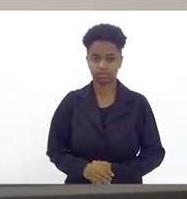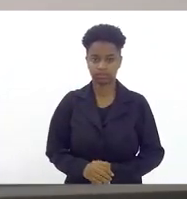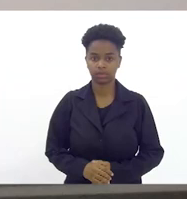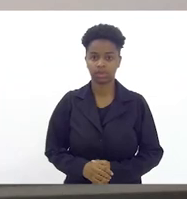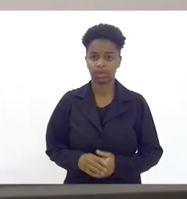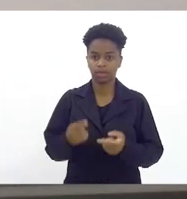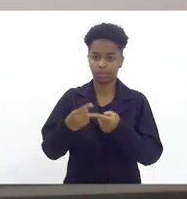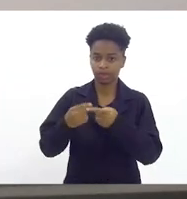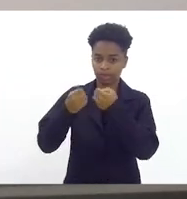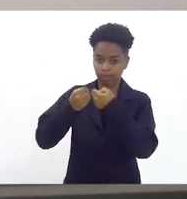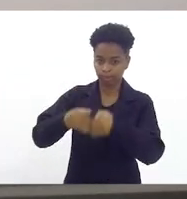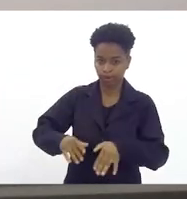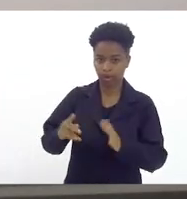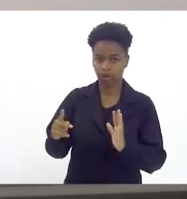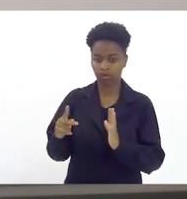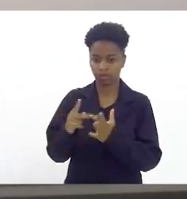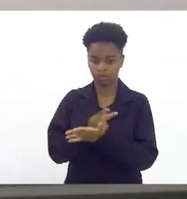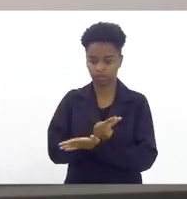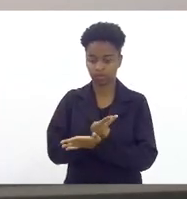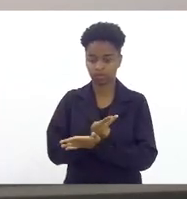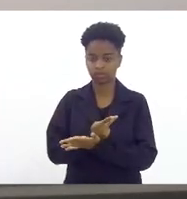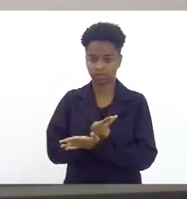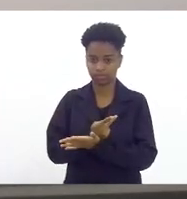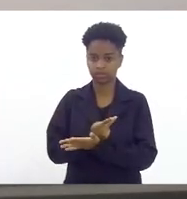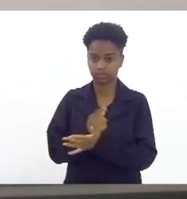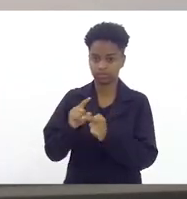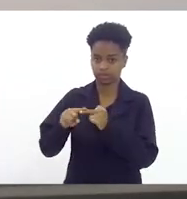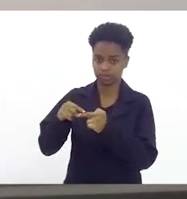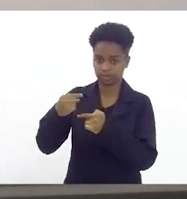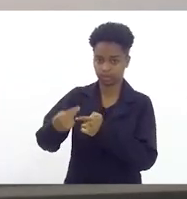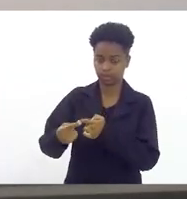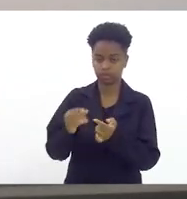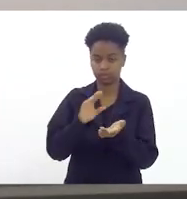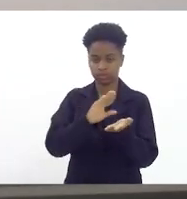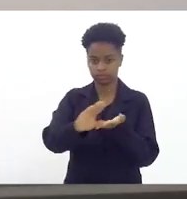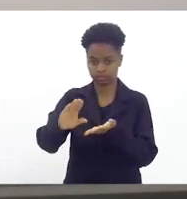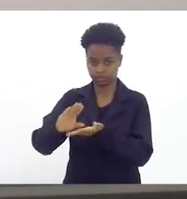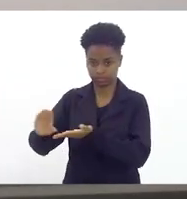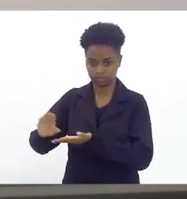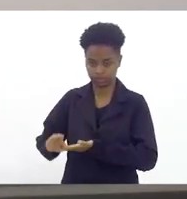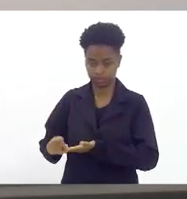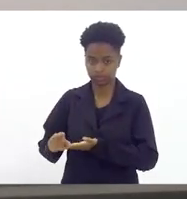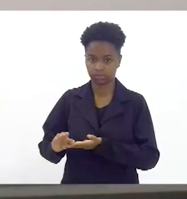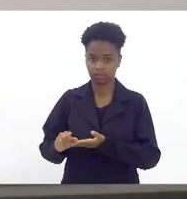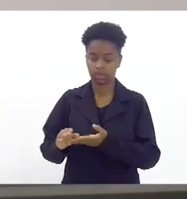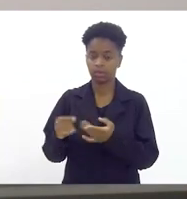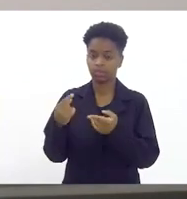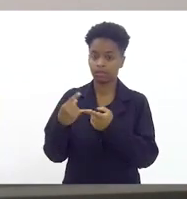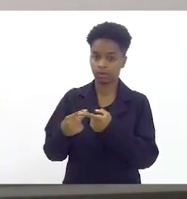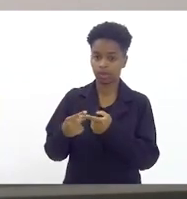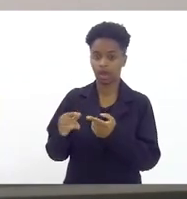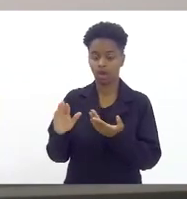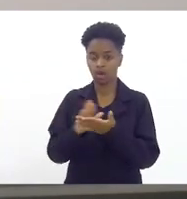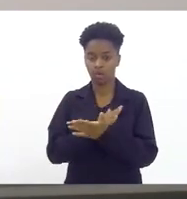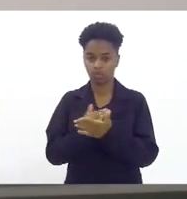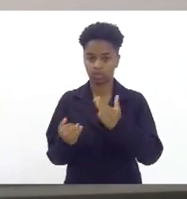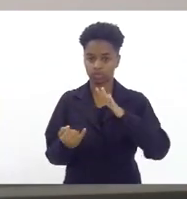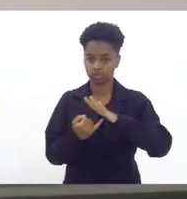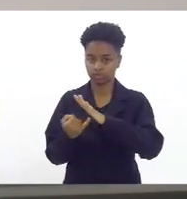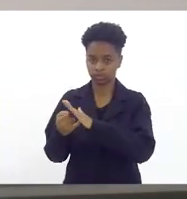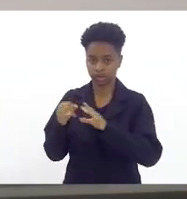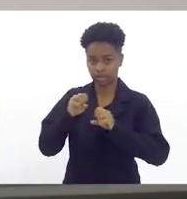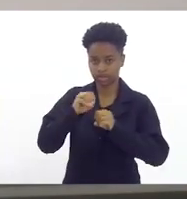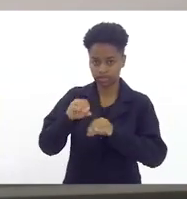aconteceu exatamente após a financialização quando determinadas instituições de ensino